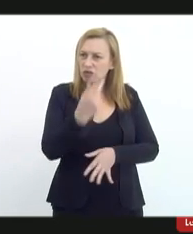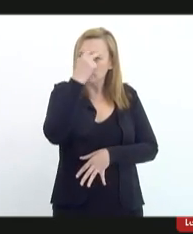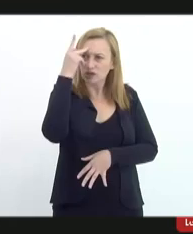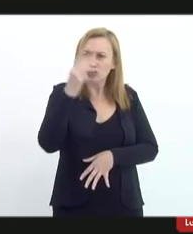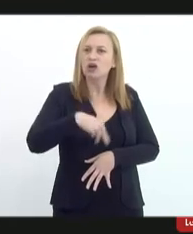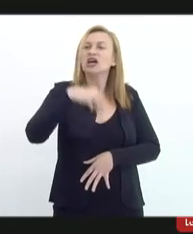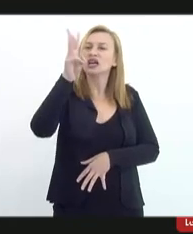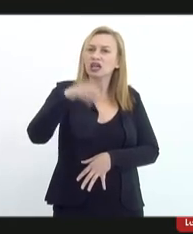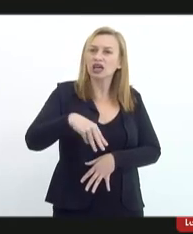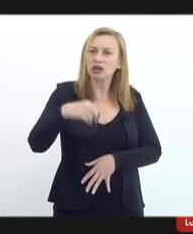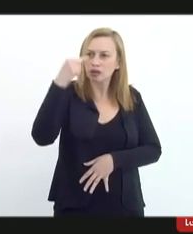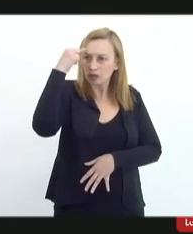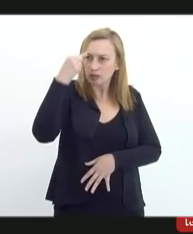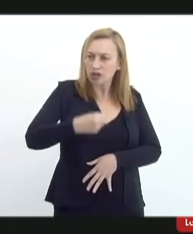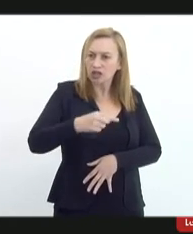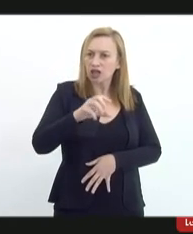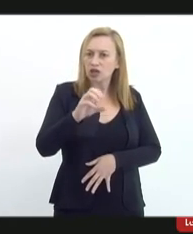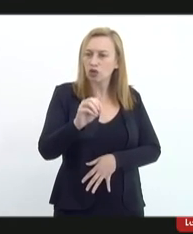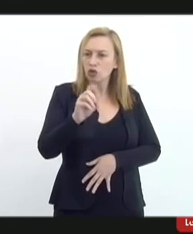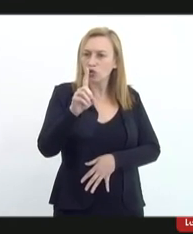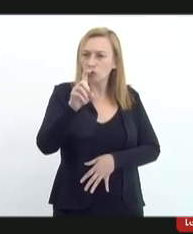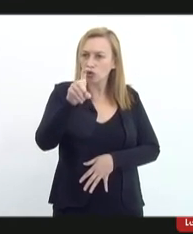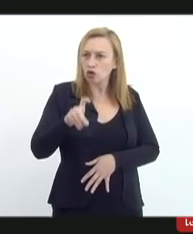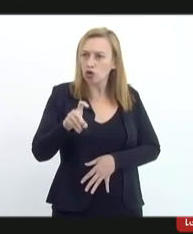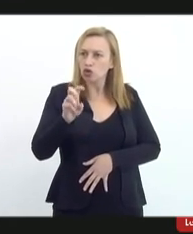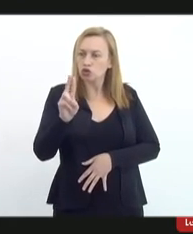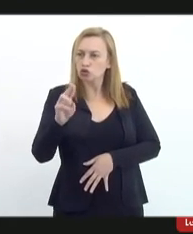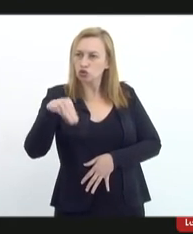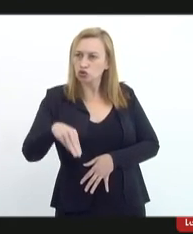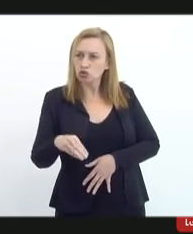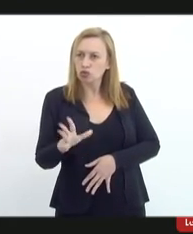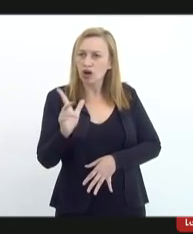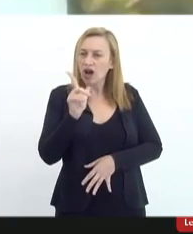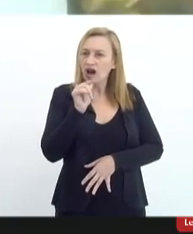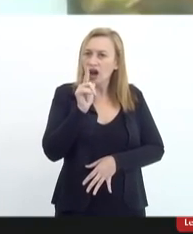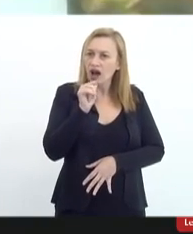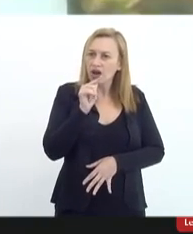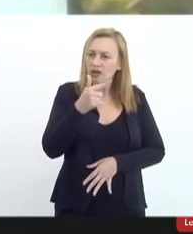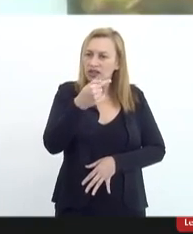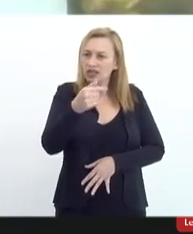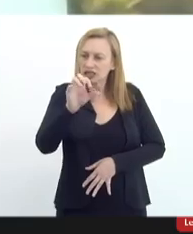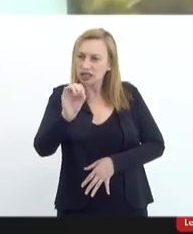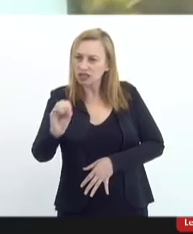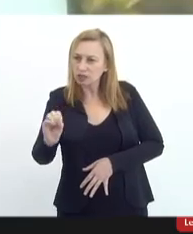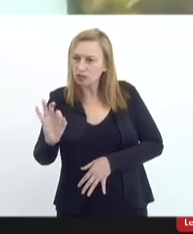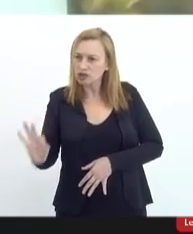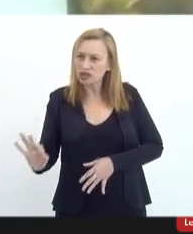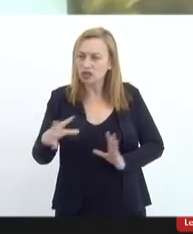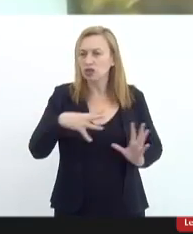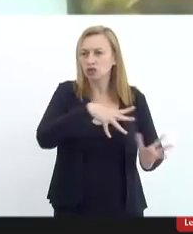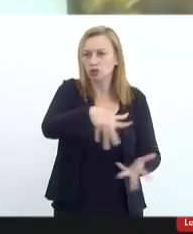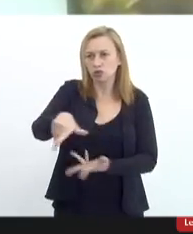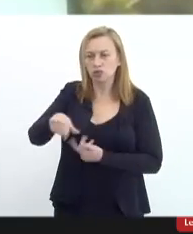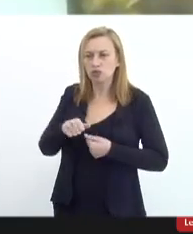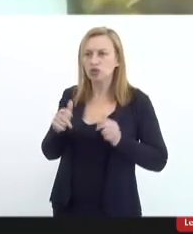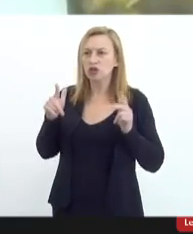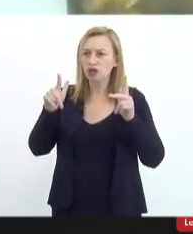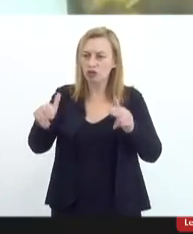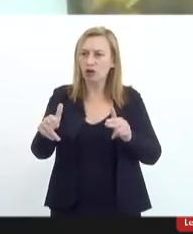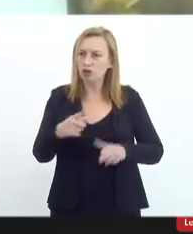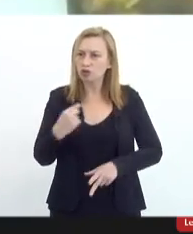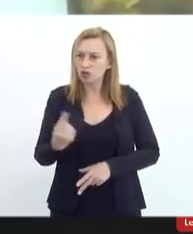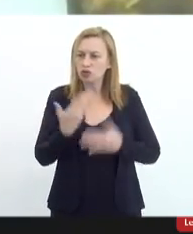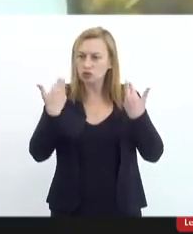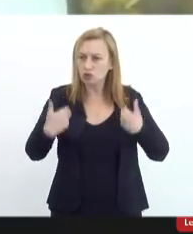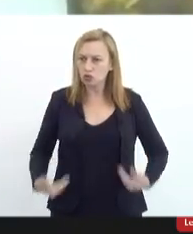de Oxum? A água é 70% do planeta, assim como 70% do nosso organismo. Eu